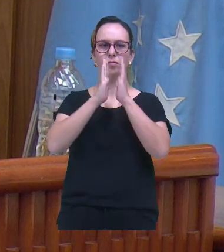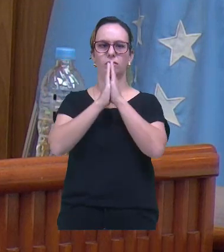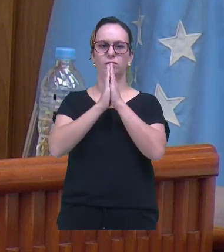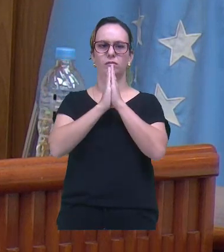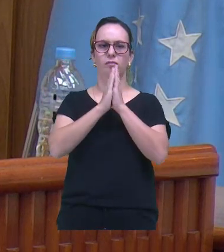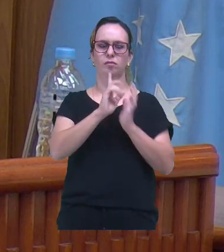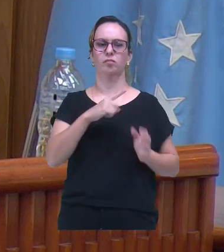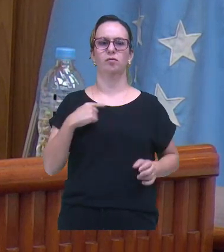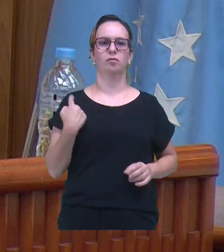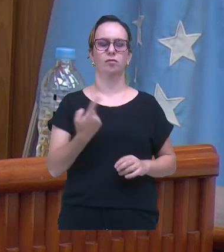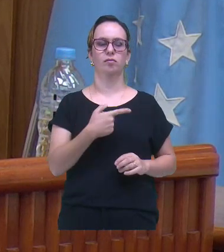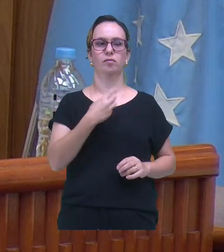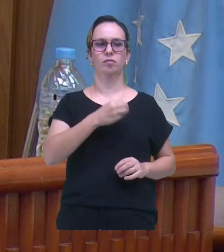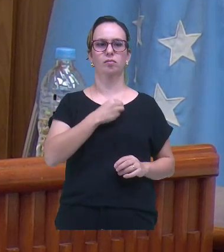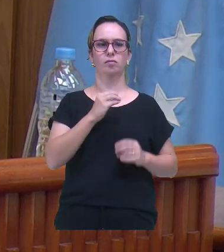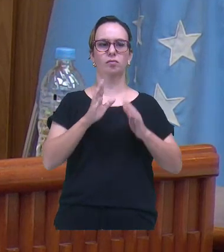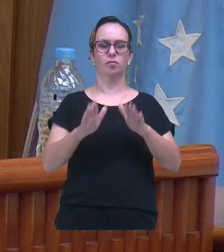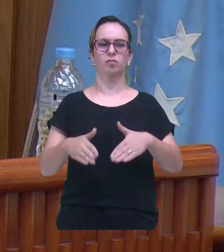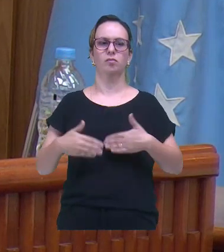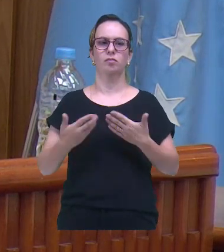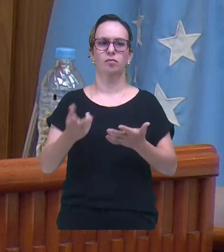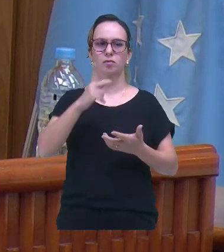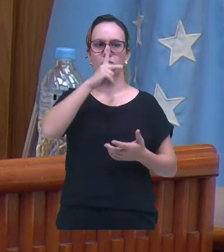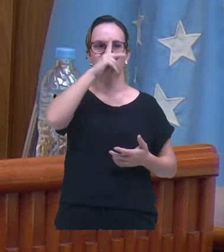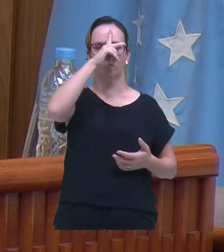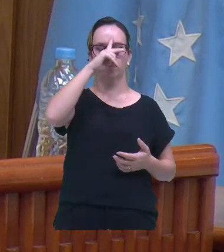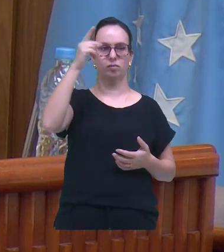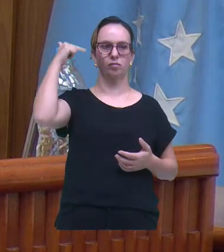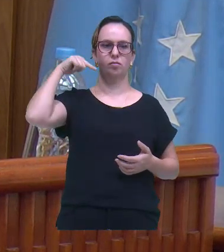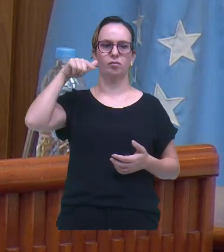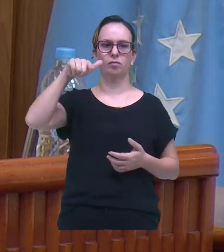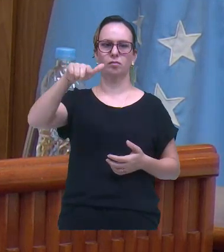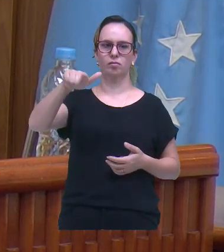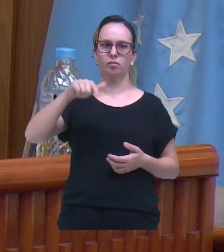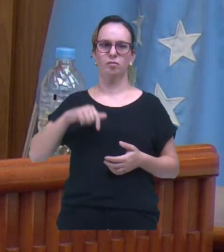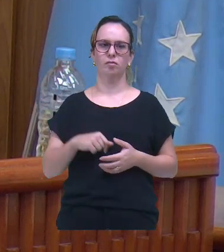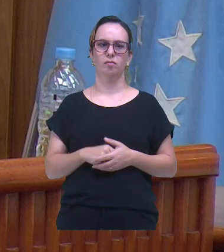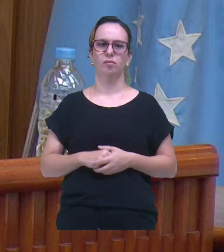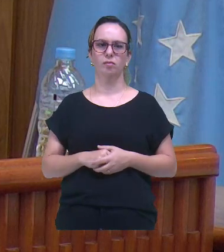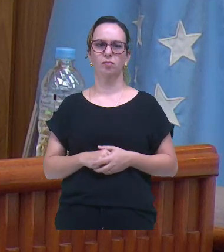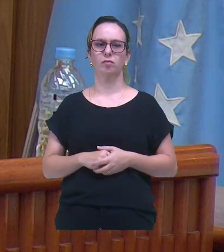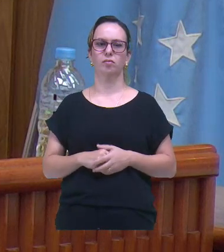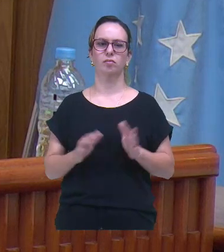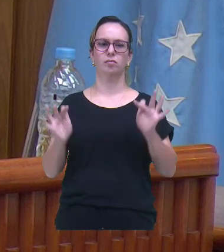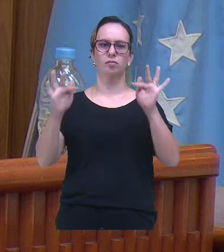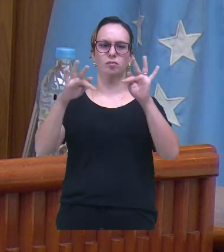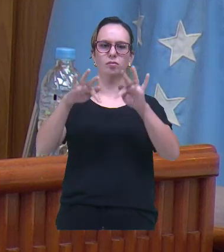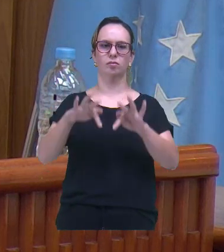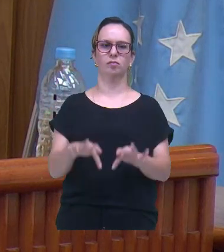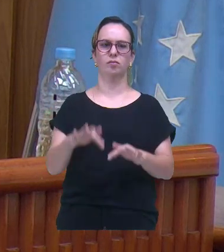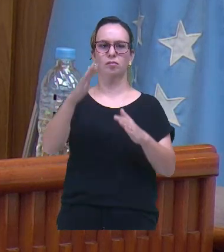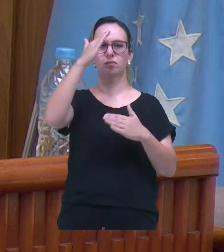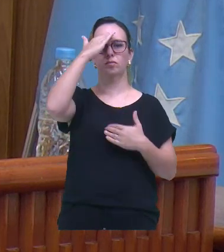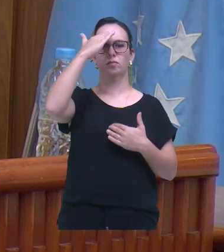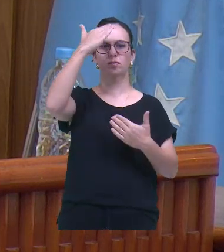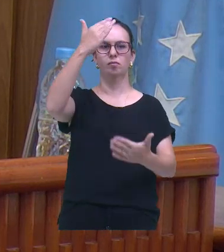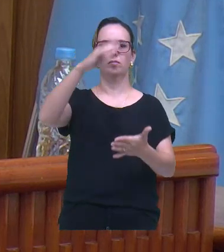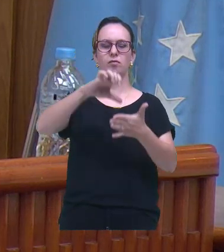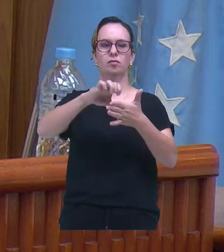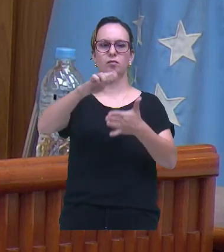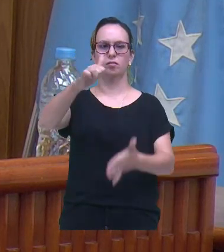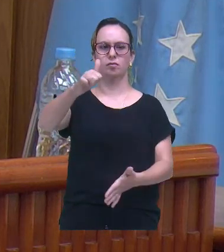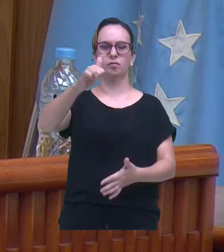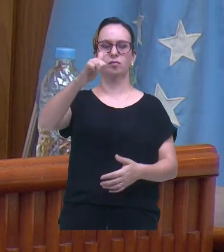vidas, dando-nos força para continuar nossa luta diária. Por fim, agradecemos em primeiro lugar a